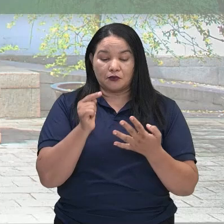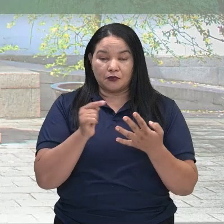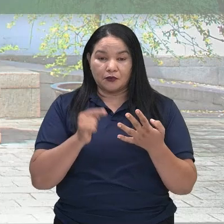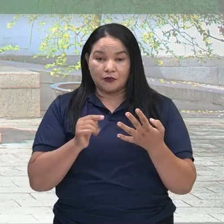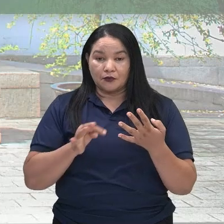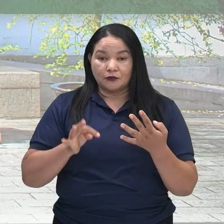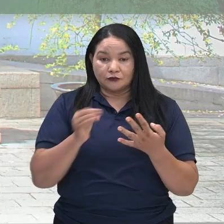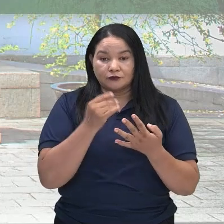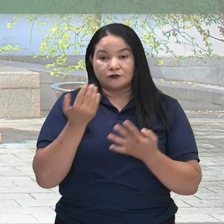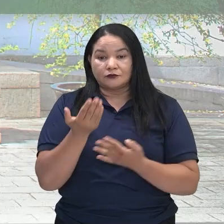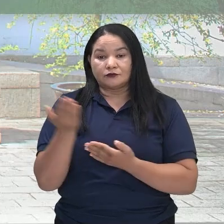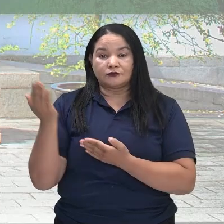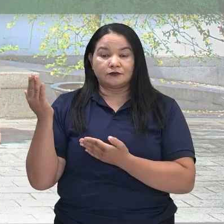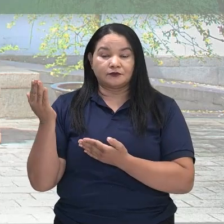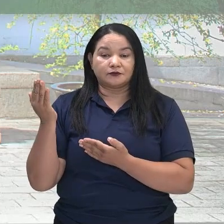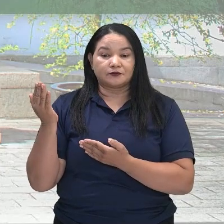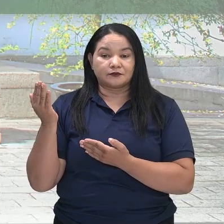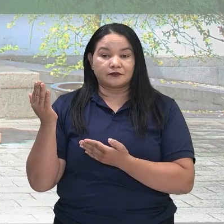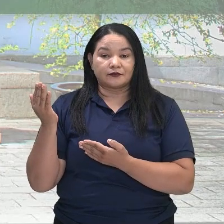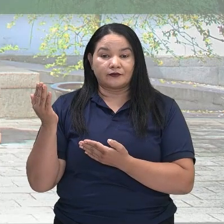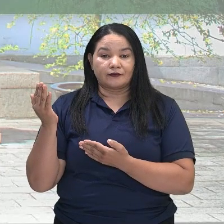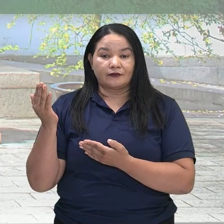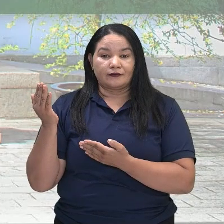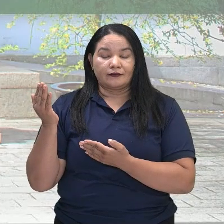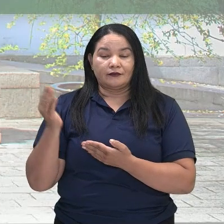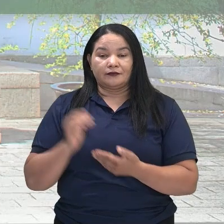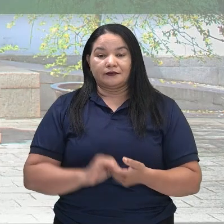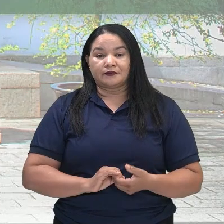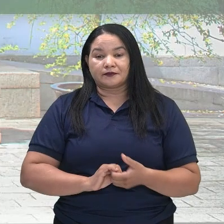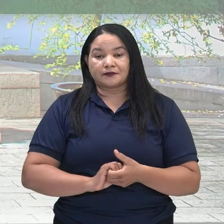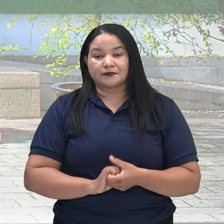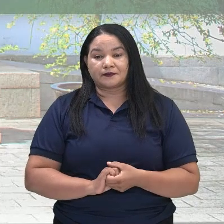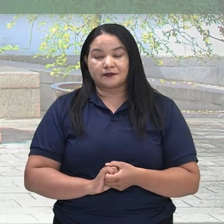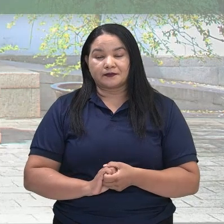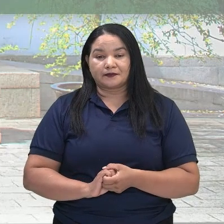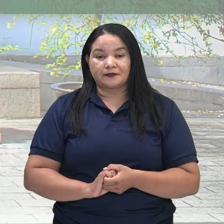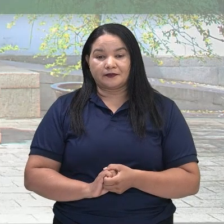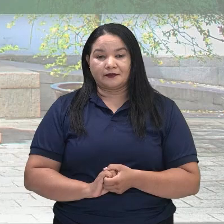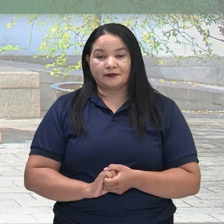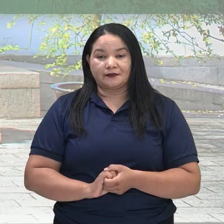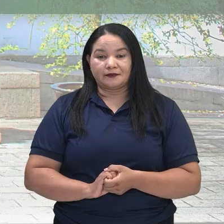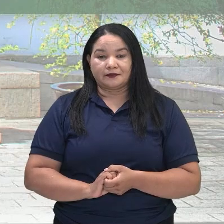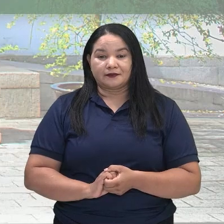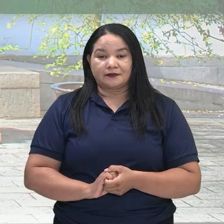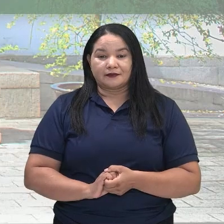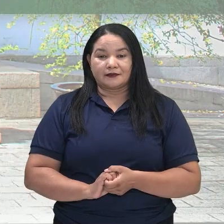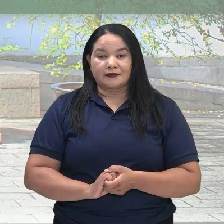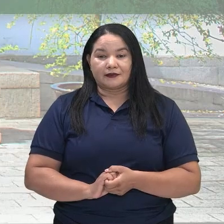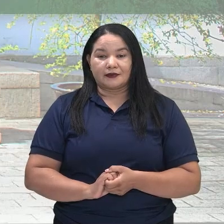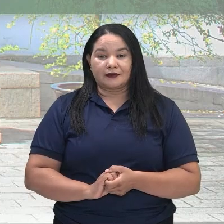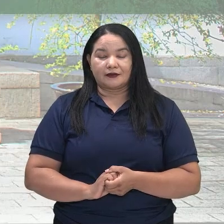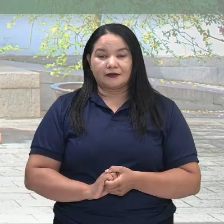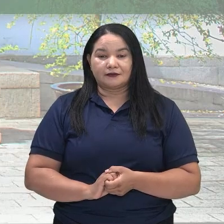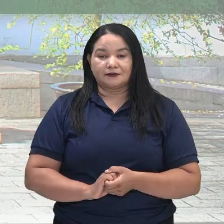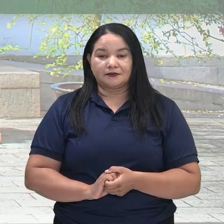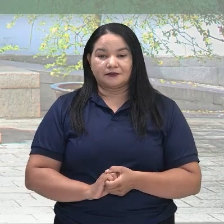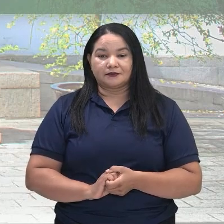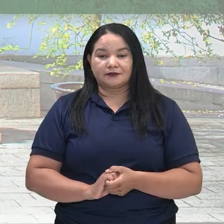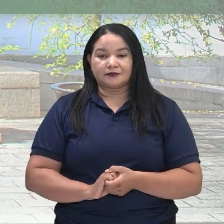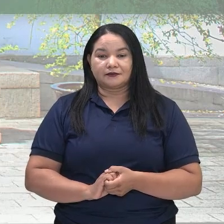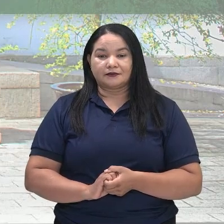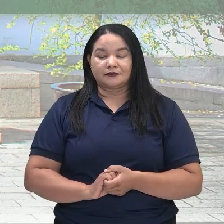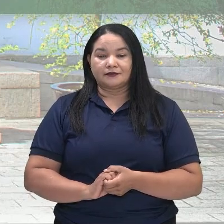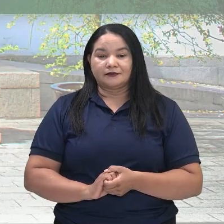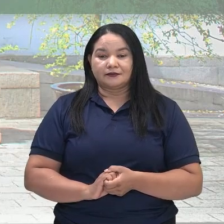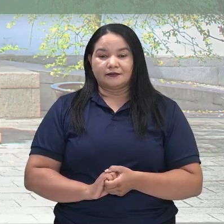o estilo Shaolin do Norte, estilo garra de águia, estilo Shaolifat, estilo garça branca